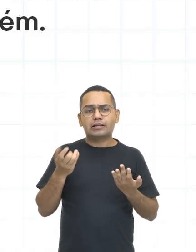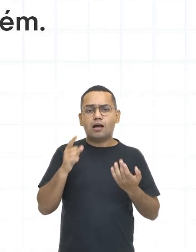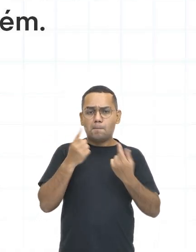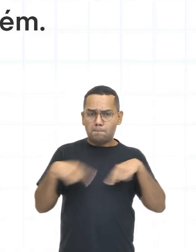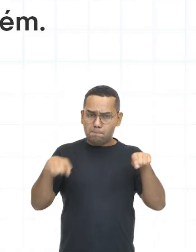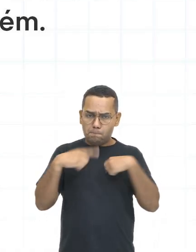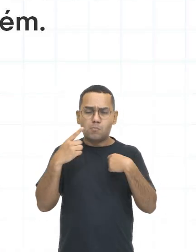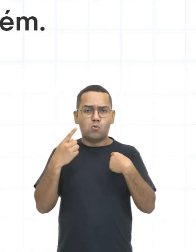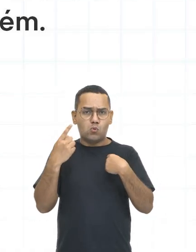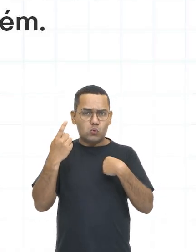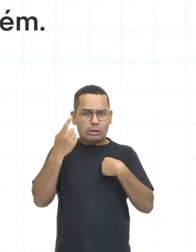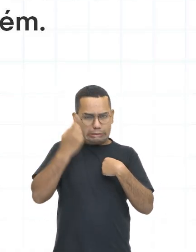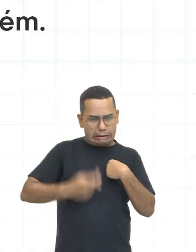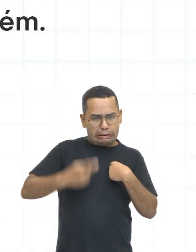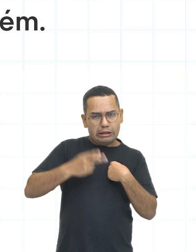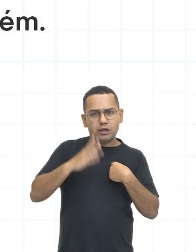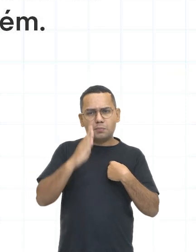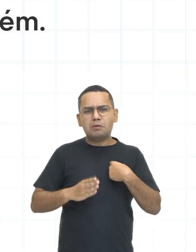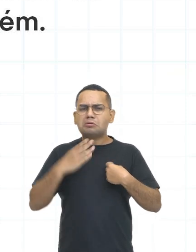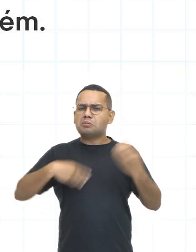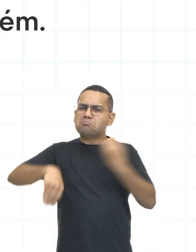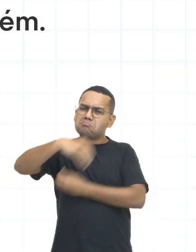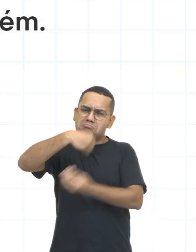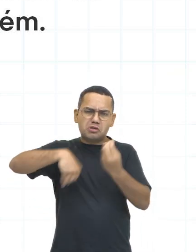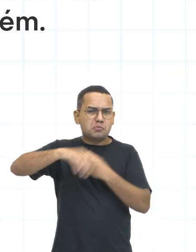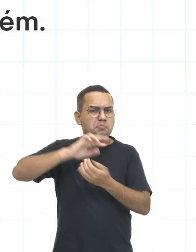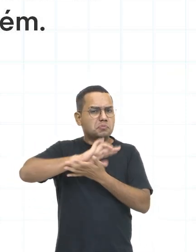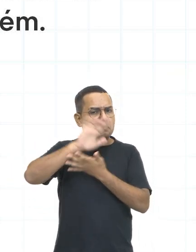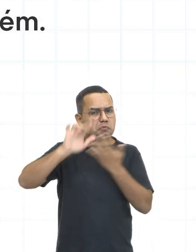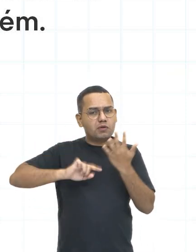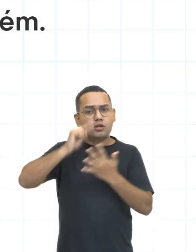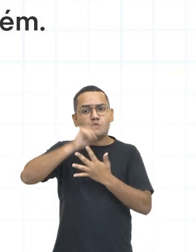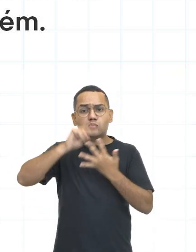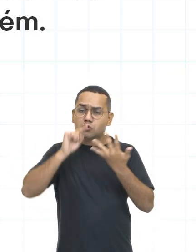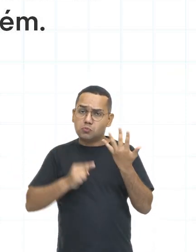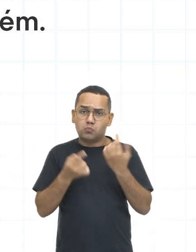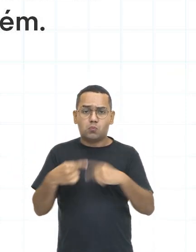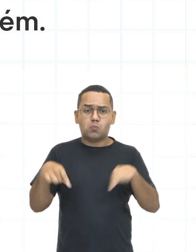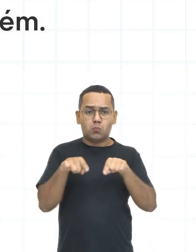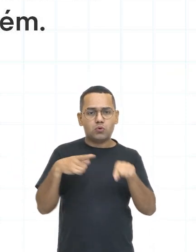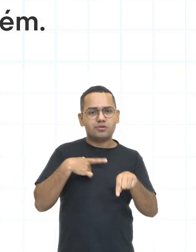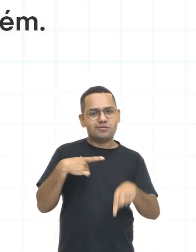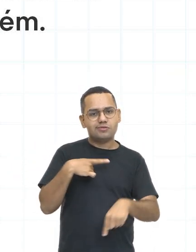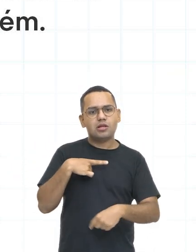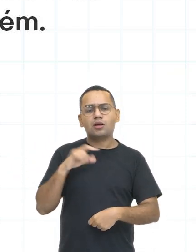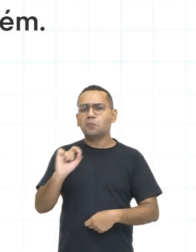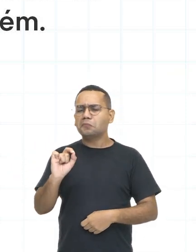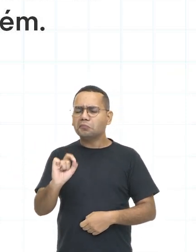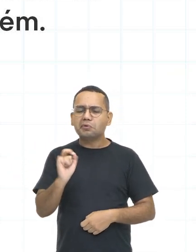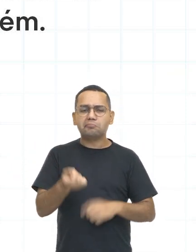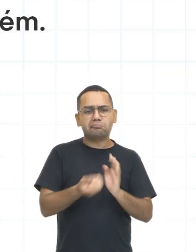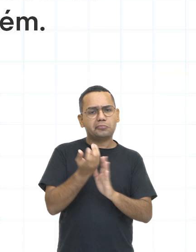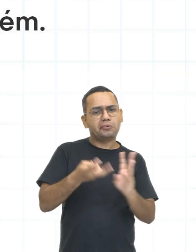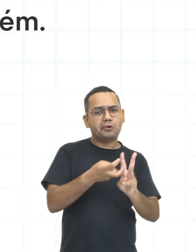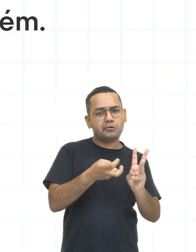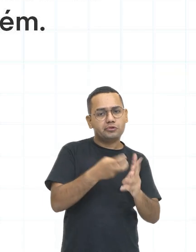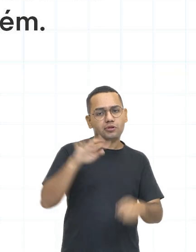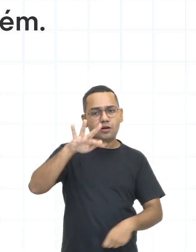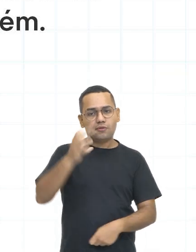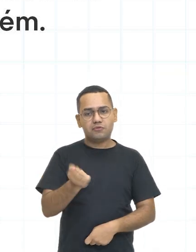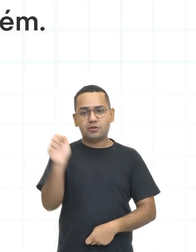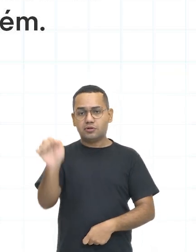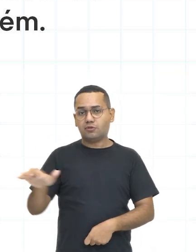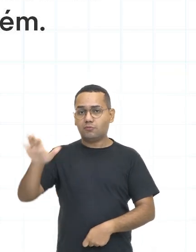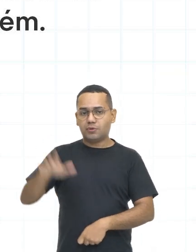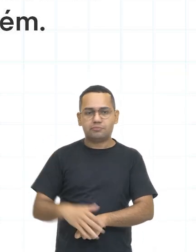brasileira, encontramos misturas de gêneros e expressões musicais de todo o país com origens